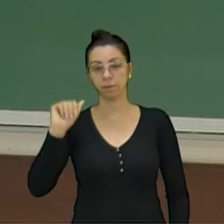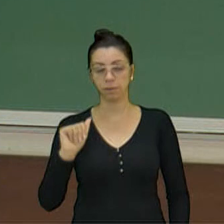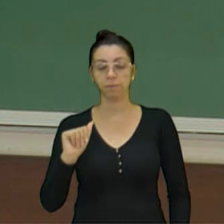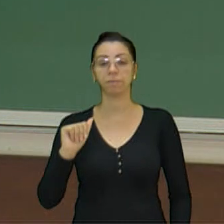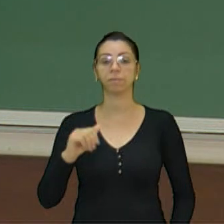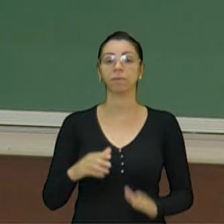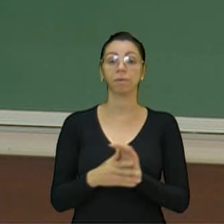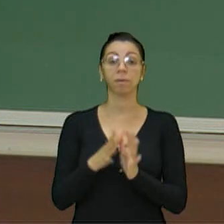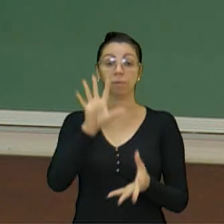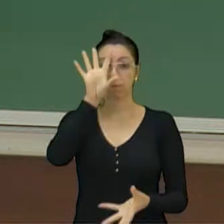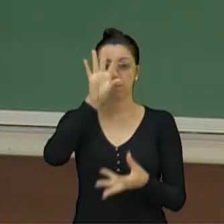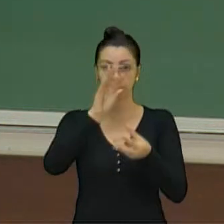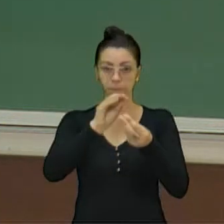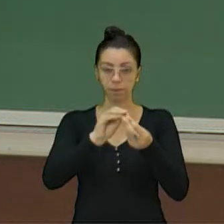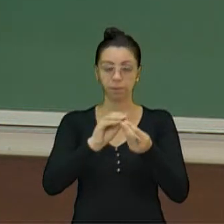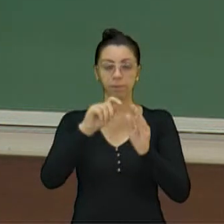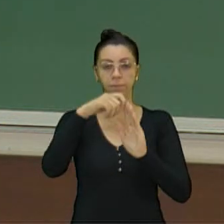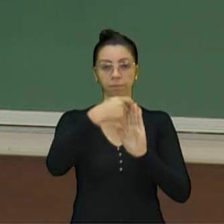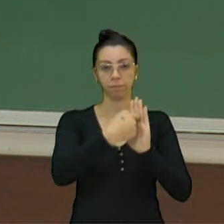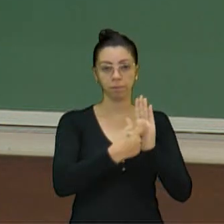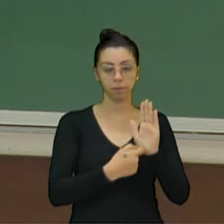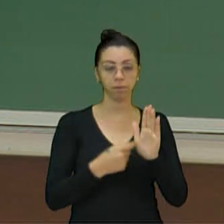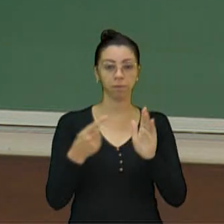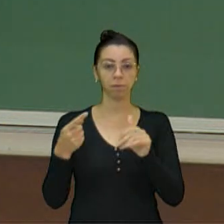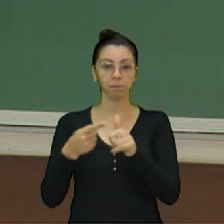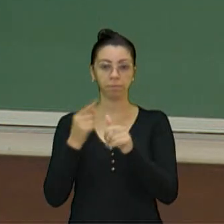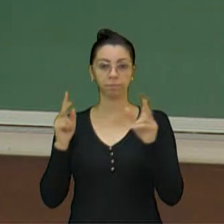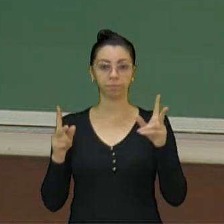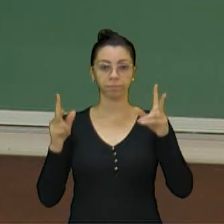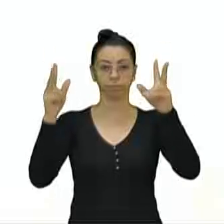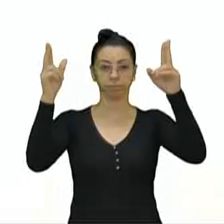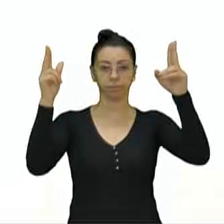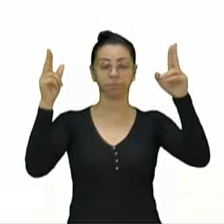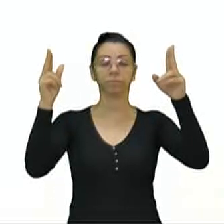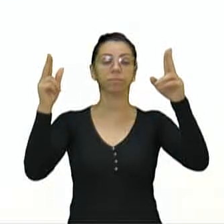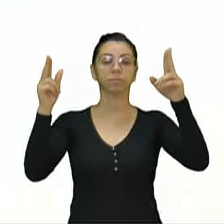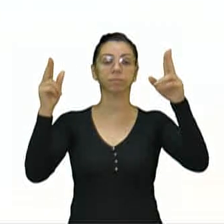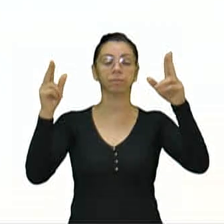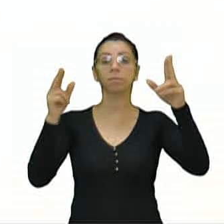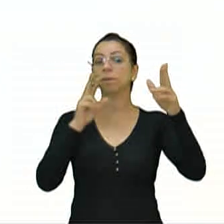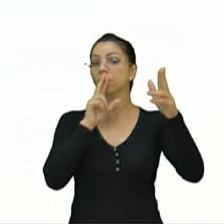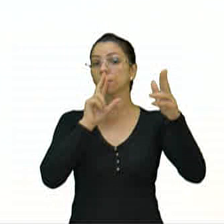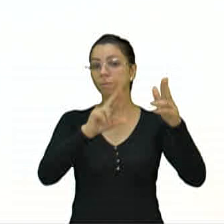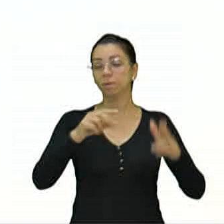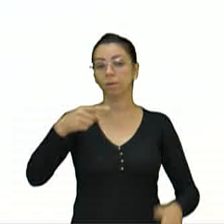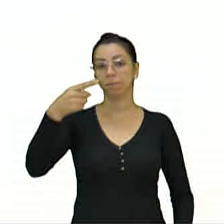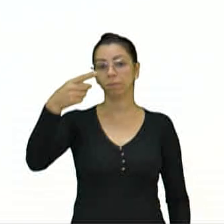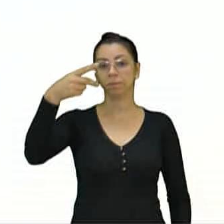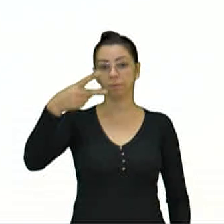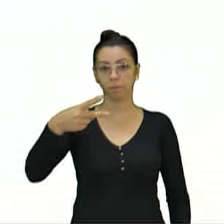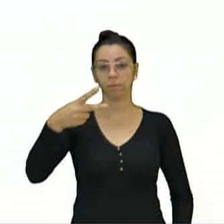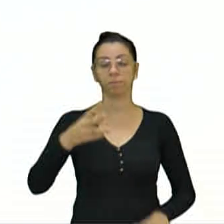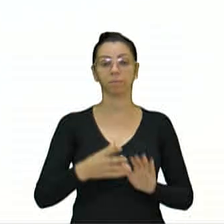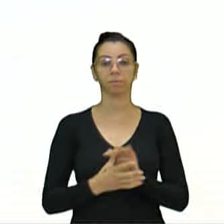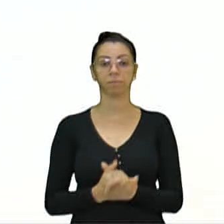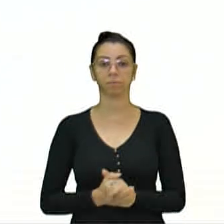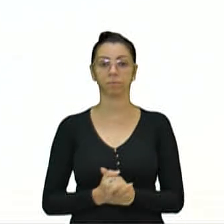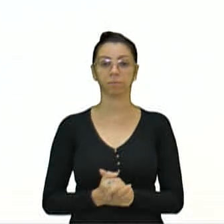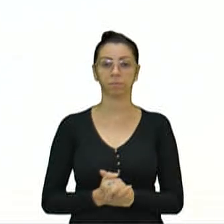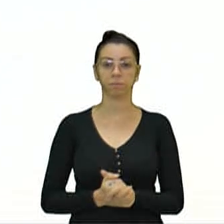texto, beleza? Então aqui a gente tem a primeira parte do texto para vocês poderem fazer a número 1 e a número 2. Então olha só, number